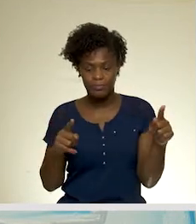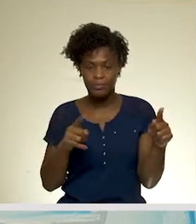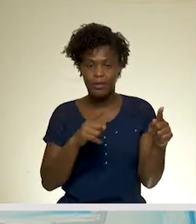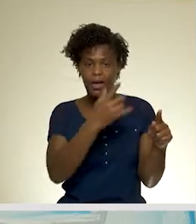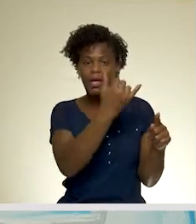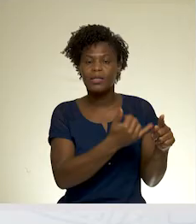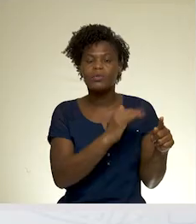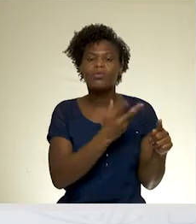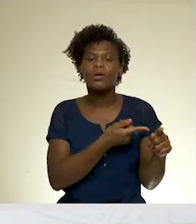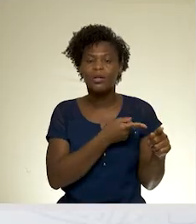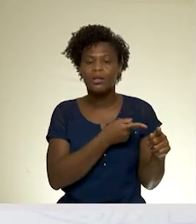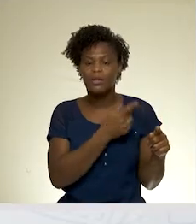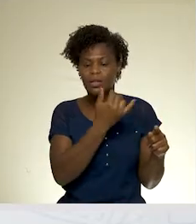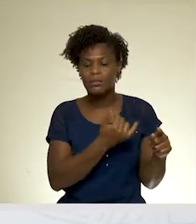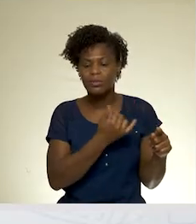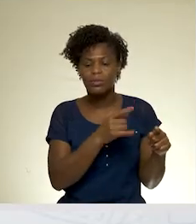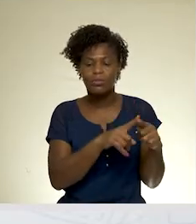qual é o valor de y?